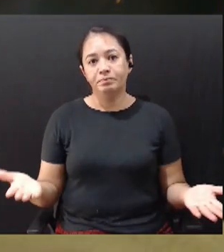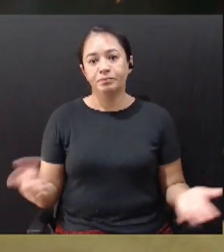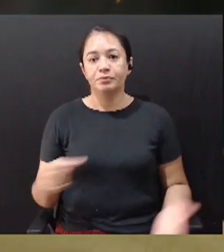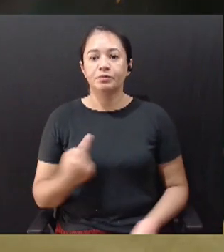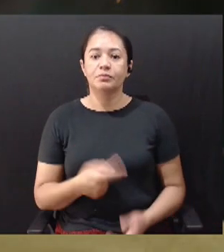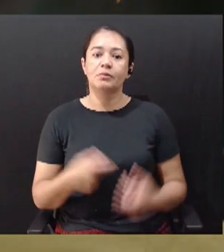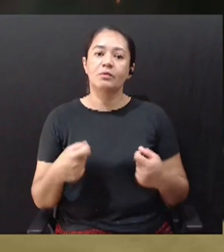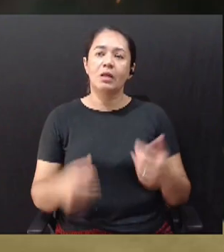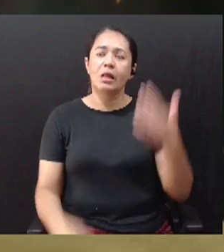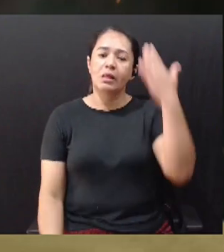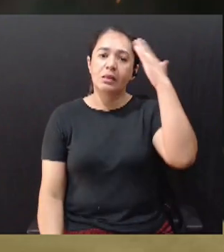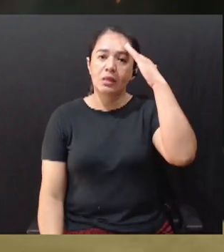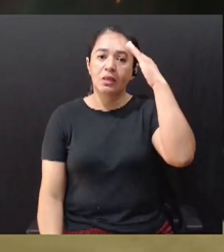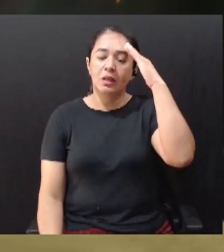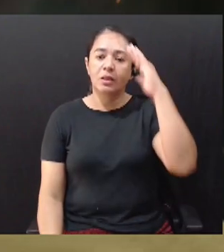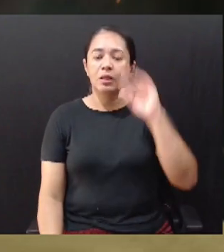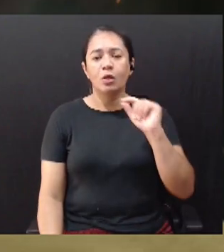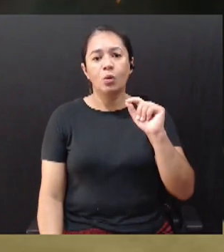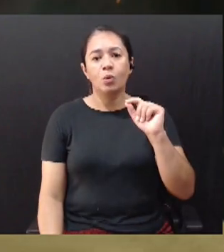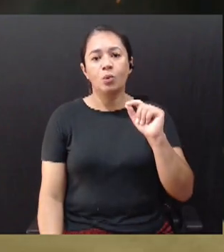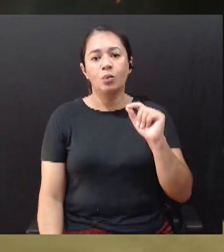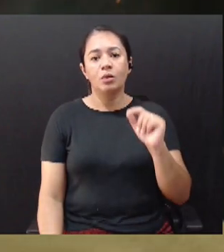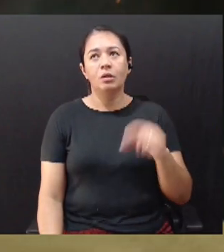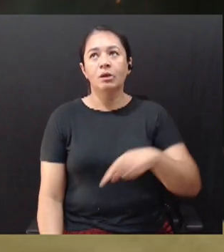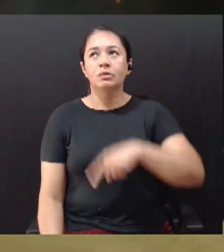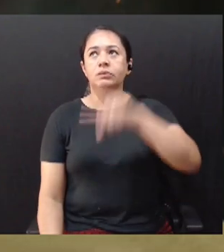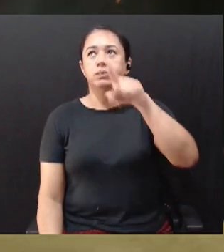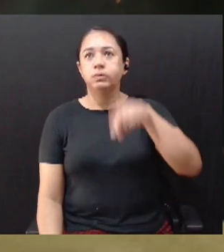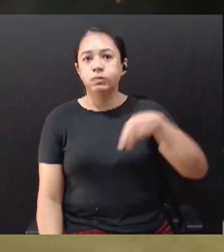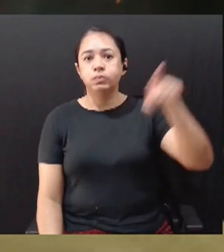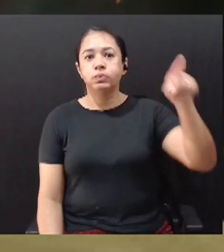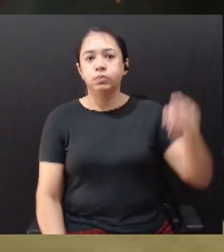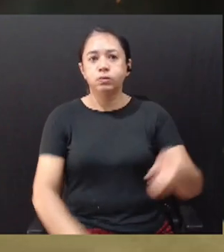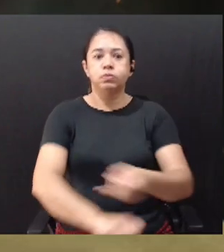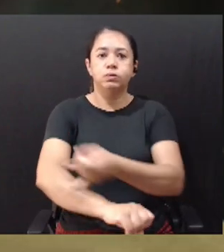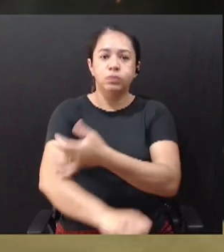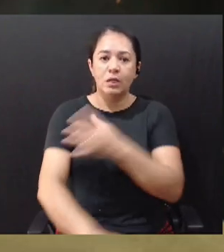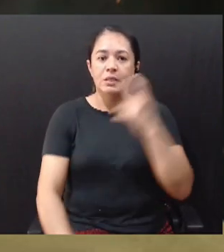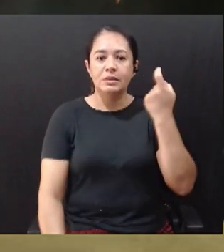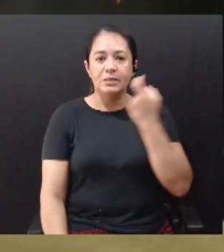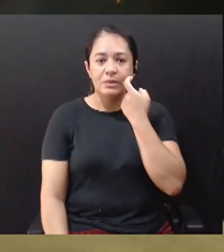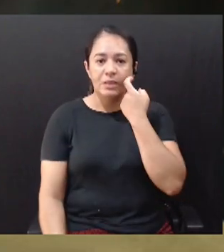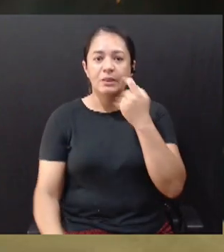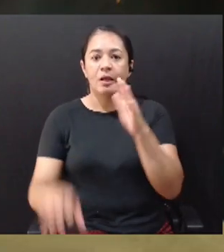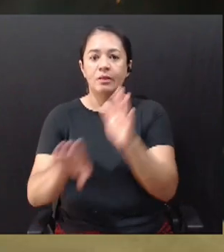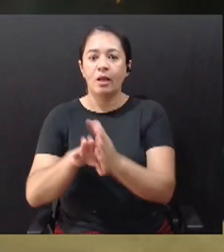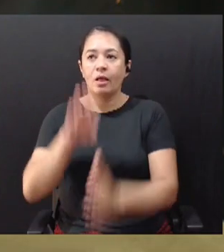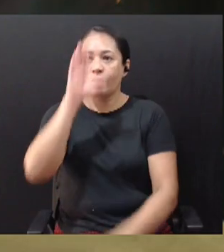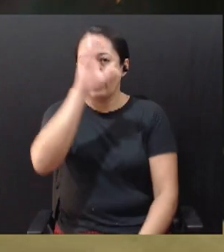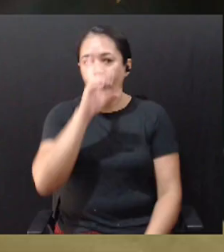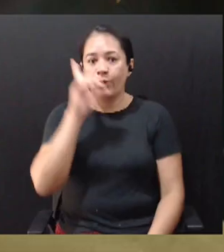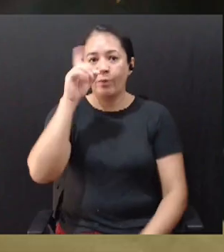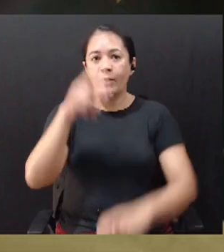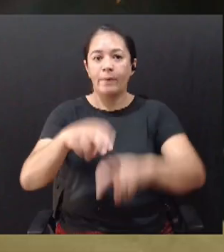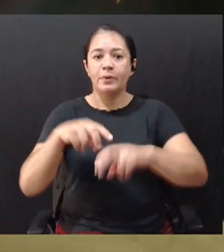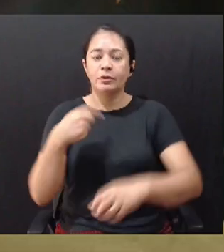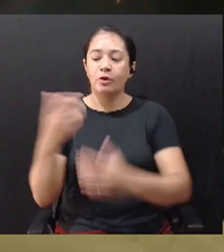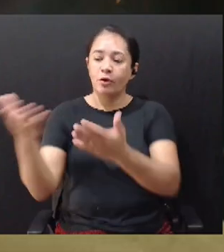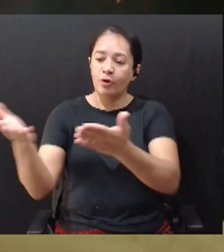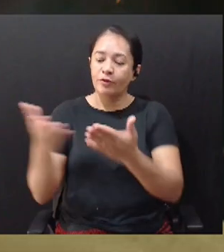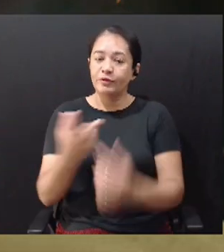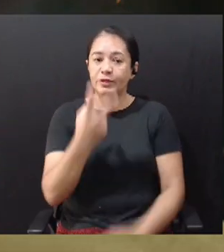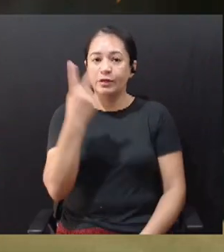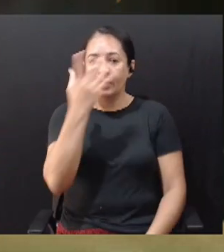entender sobre esse sobe e desce emocional entre sexta e domingo. É por isso que a gente convidou duas pessoas especiais. Pelo Zoom